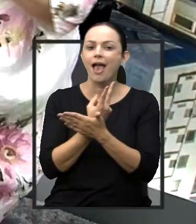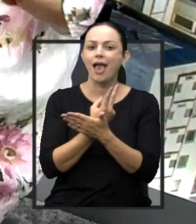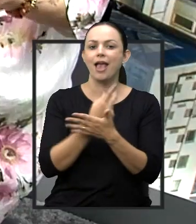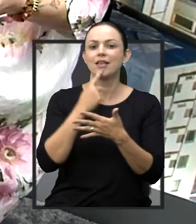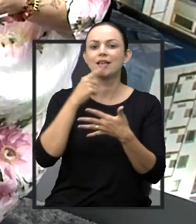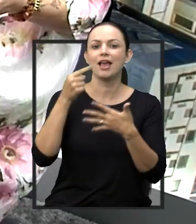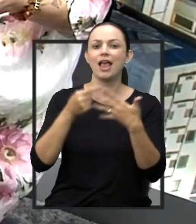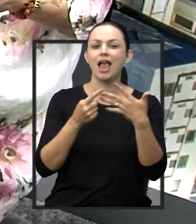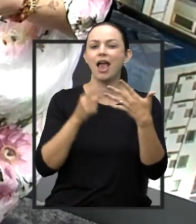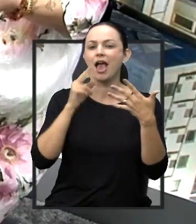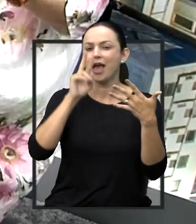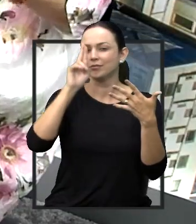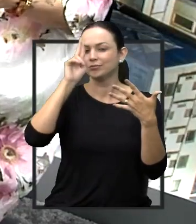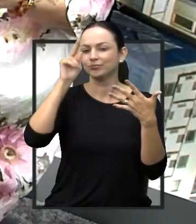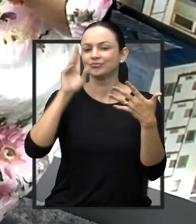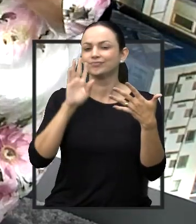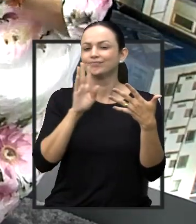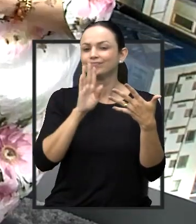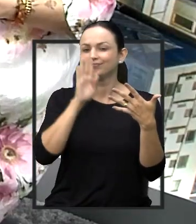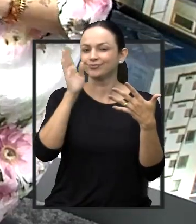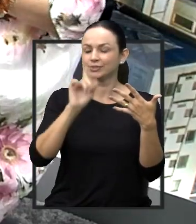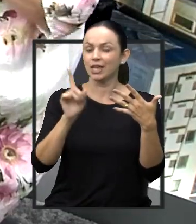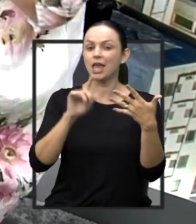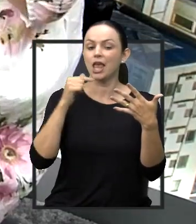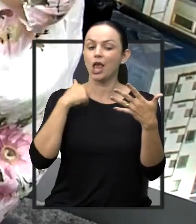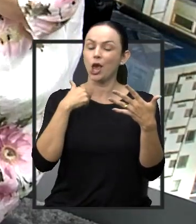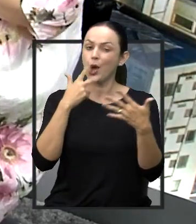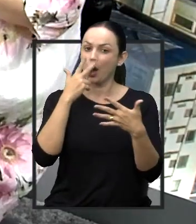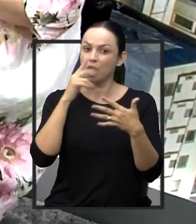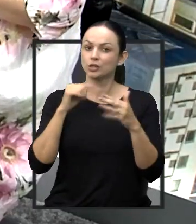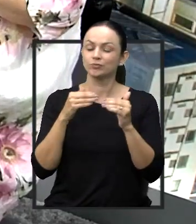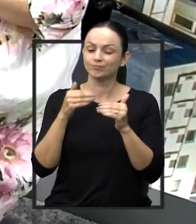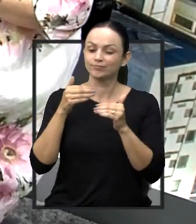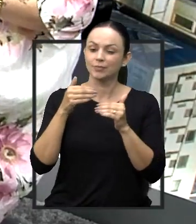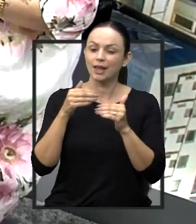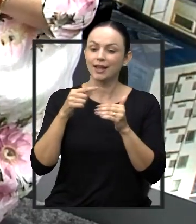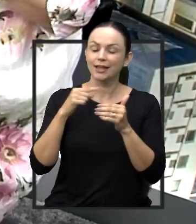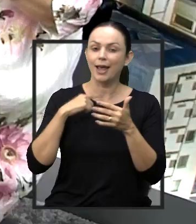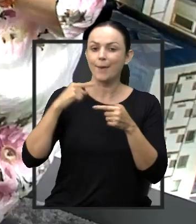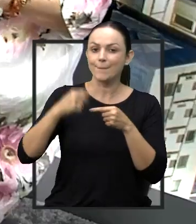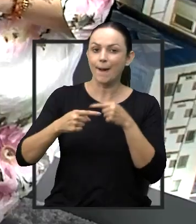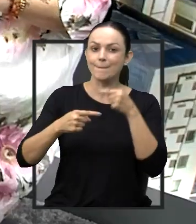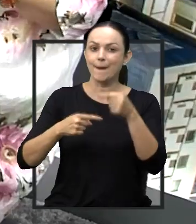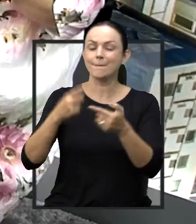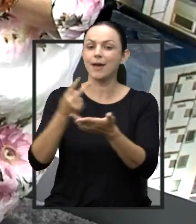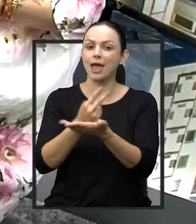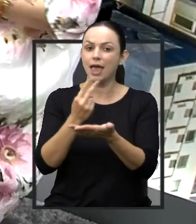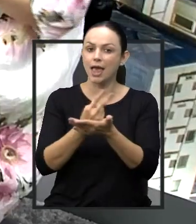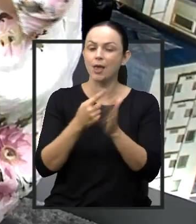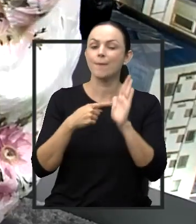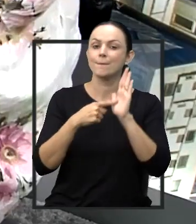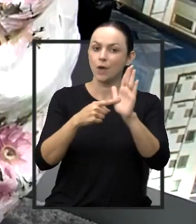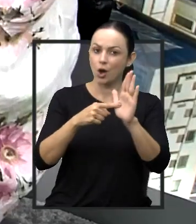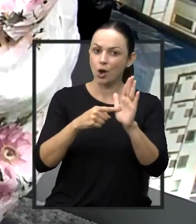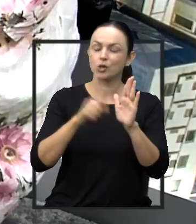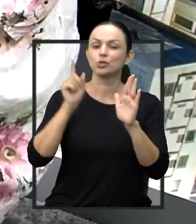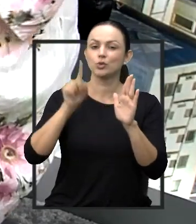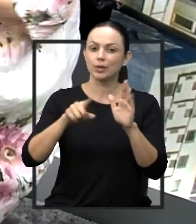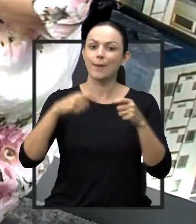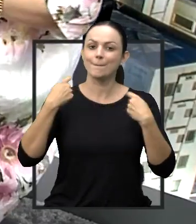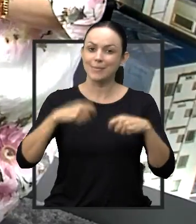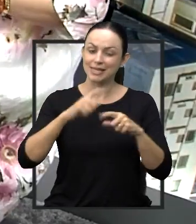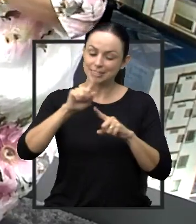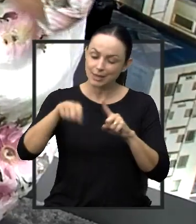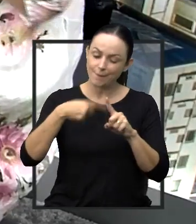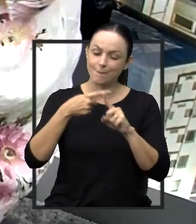sejam meros equívocos. Entendo realmente que a sucessão de erros caracteriza alguma coisa que precisa ser